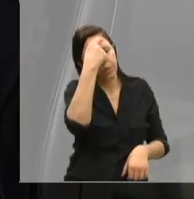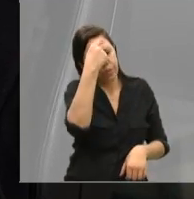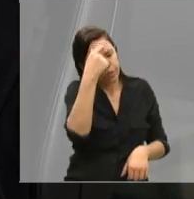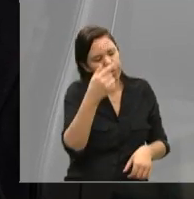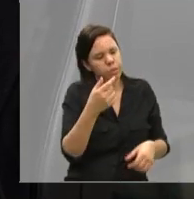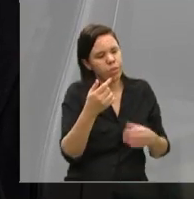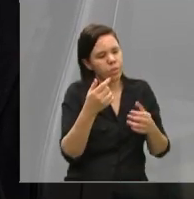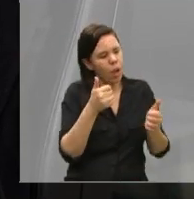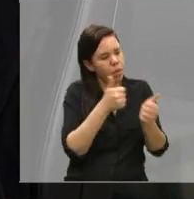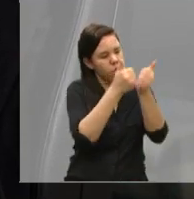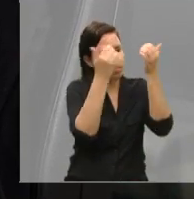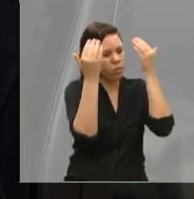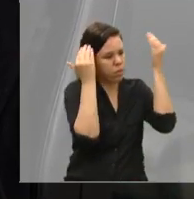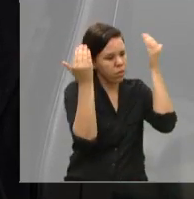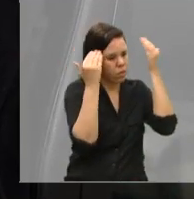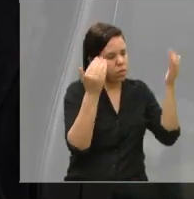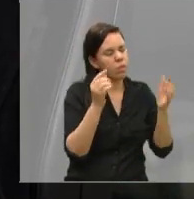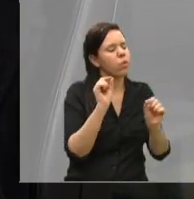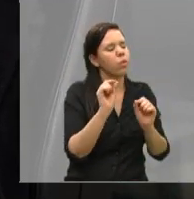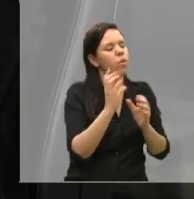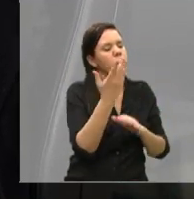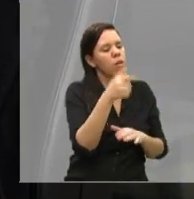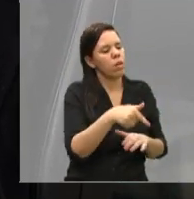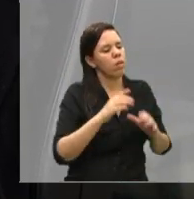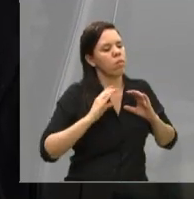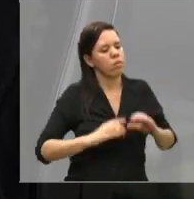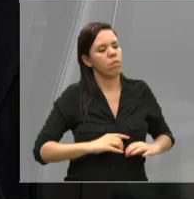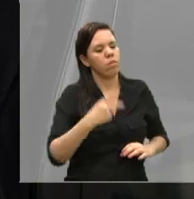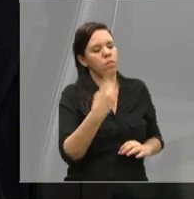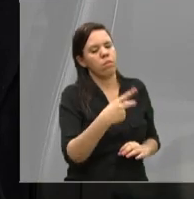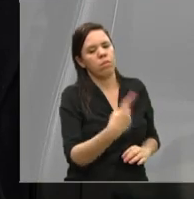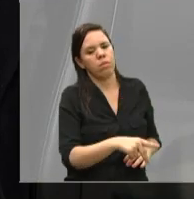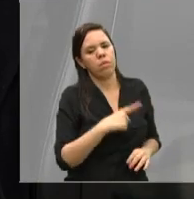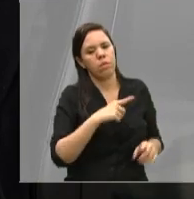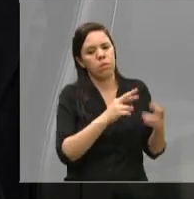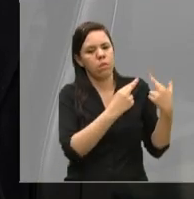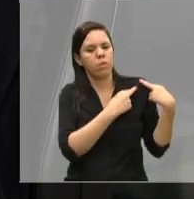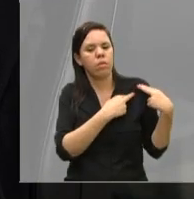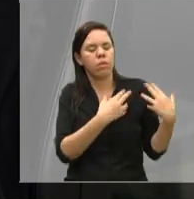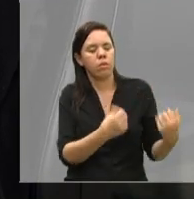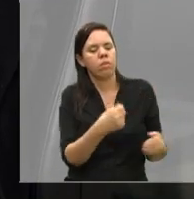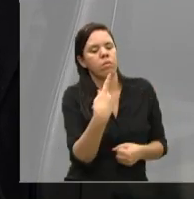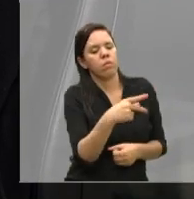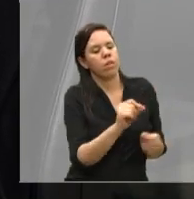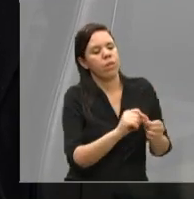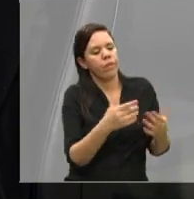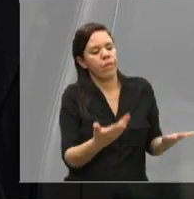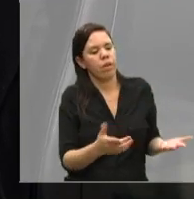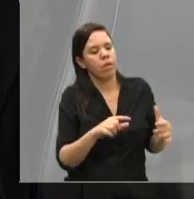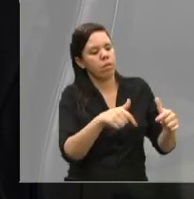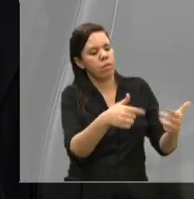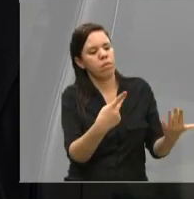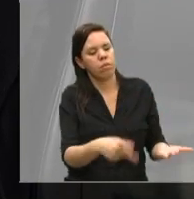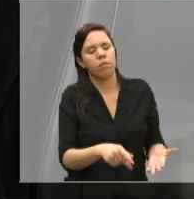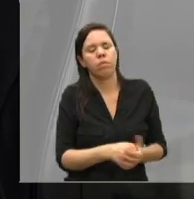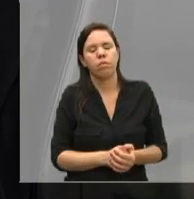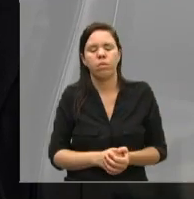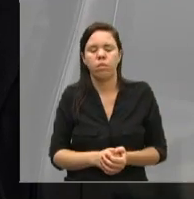acompanhamento psicológico, para rever a sua postura e para responsabilizar o próprio homem